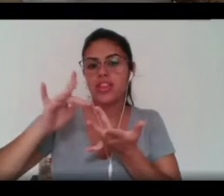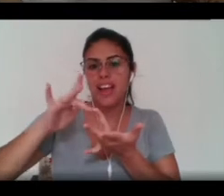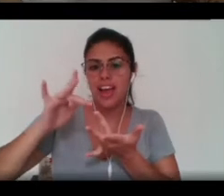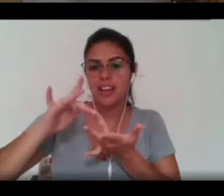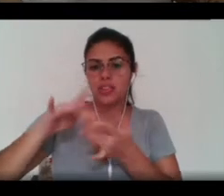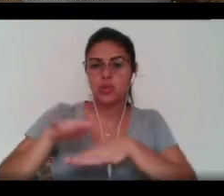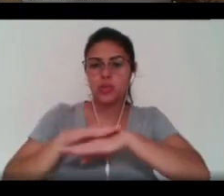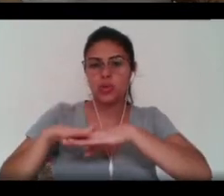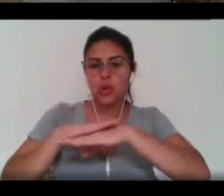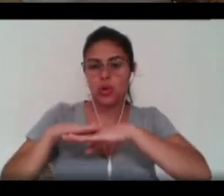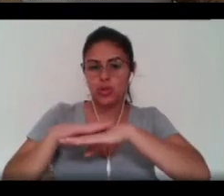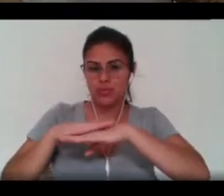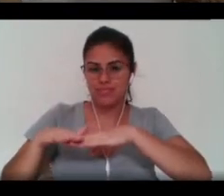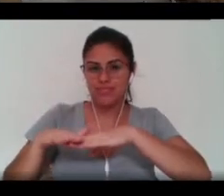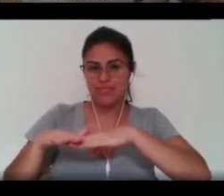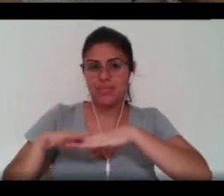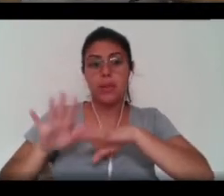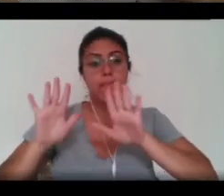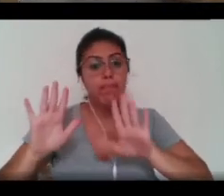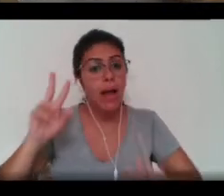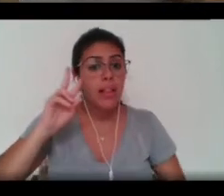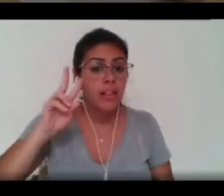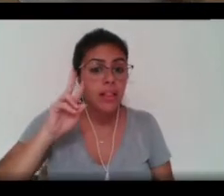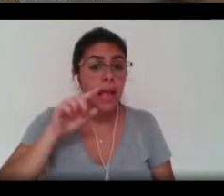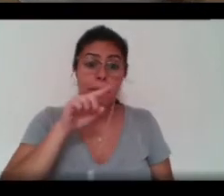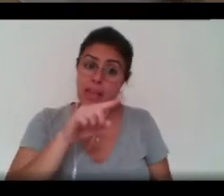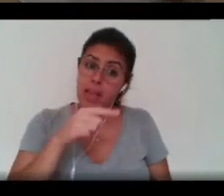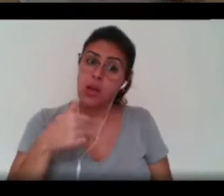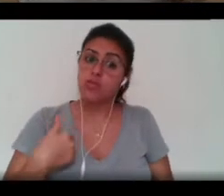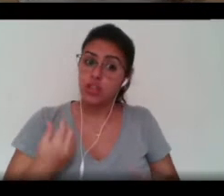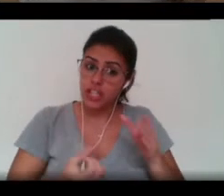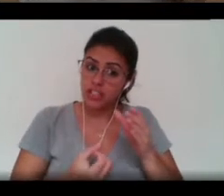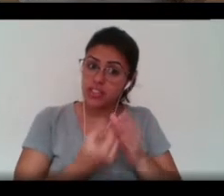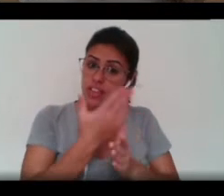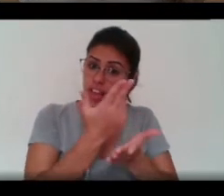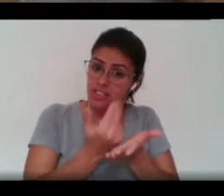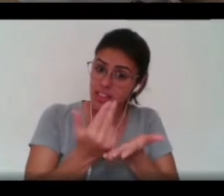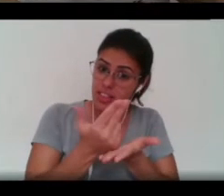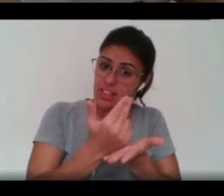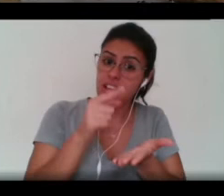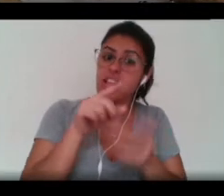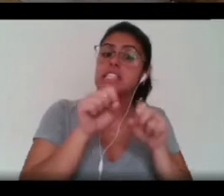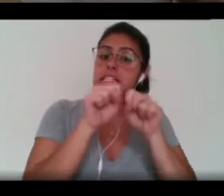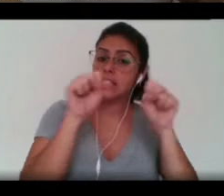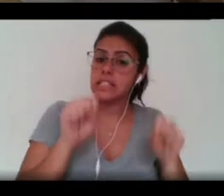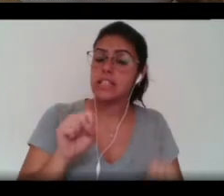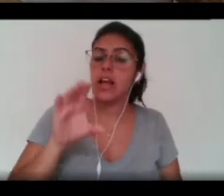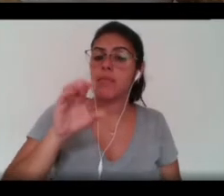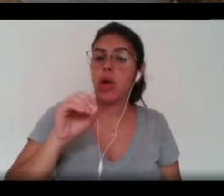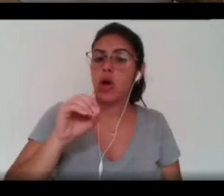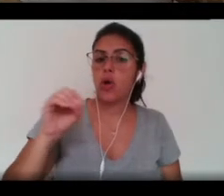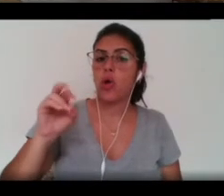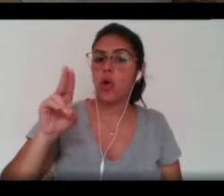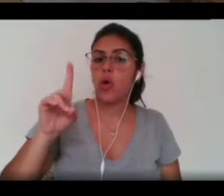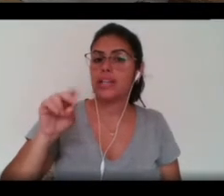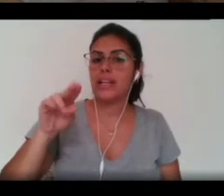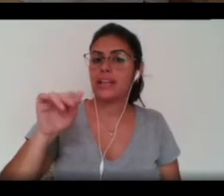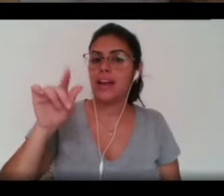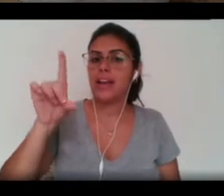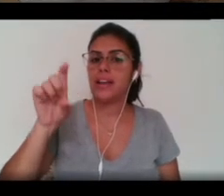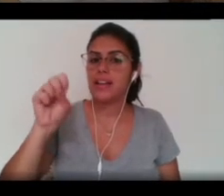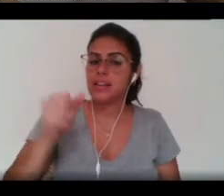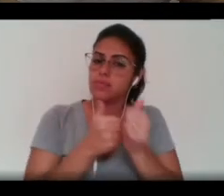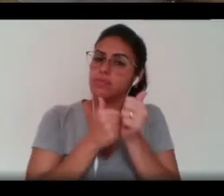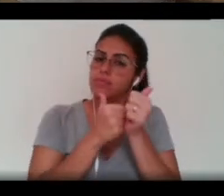igual a 0 eu estou no solo, no sistema de coordenadas que eu escolhi, e eu vou ser